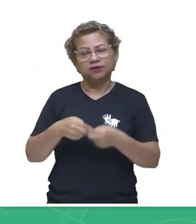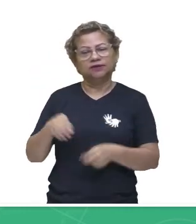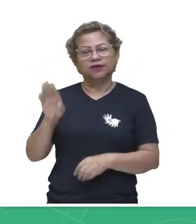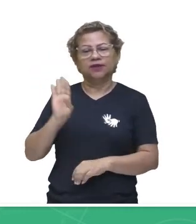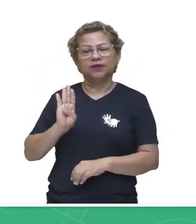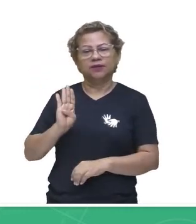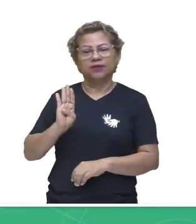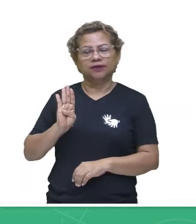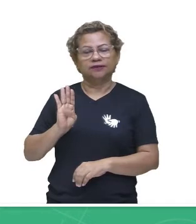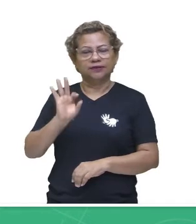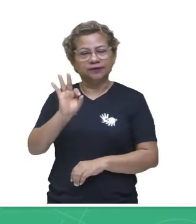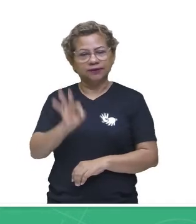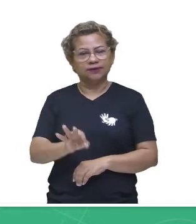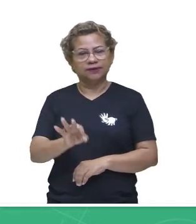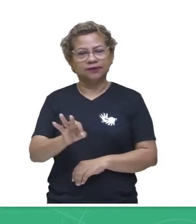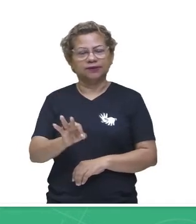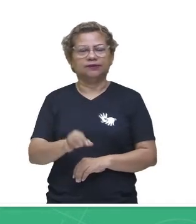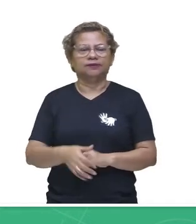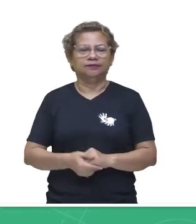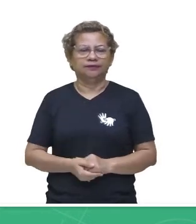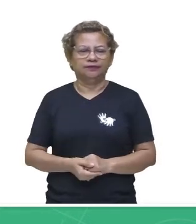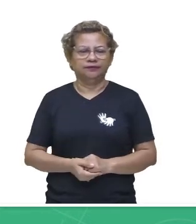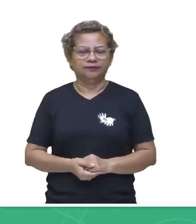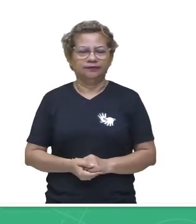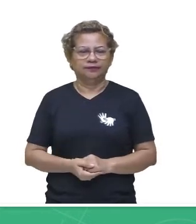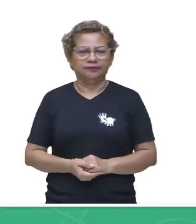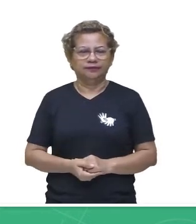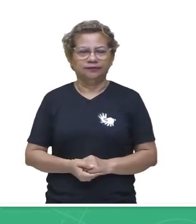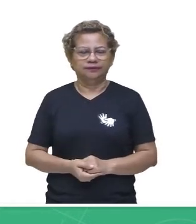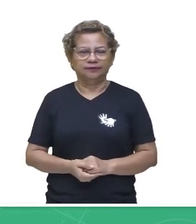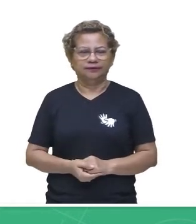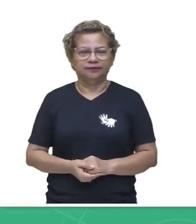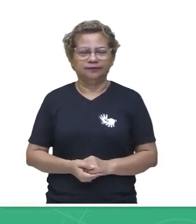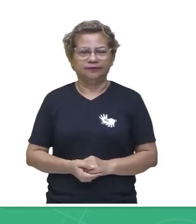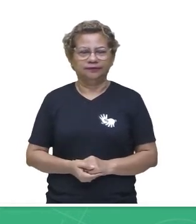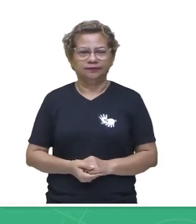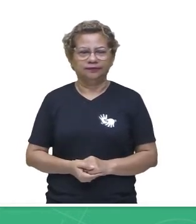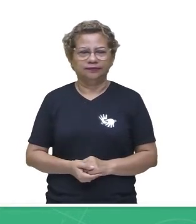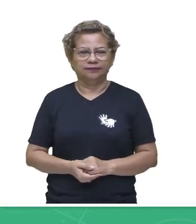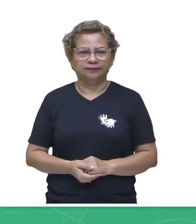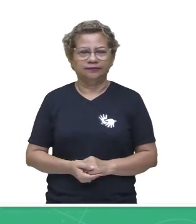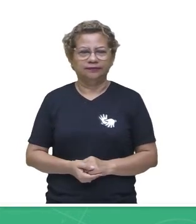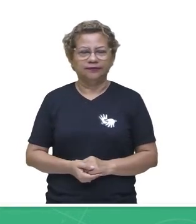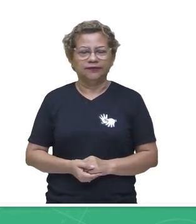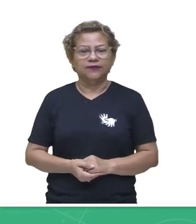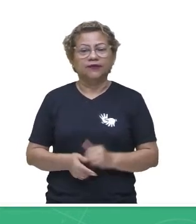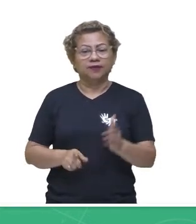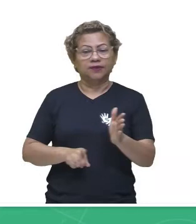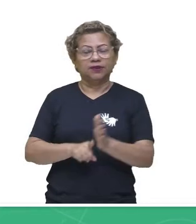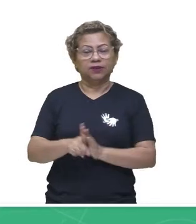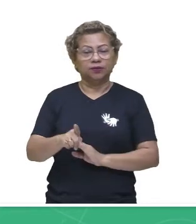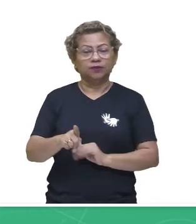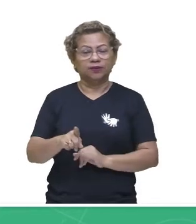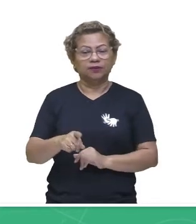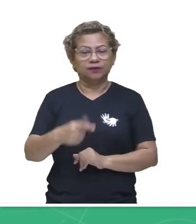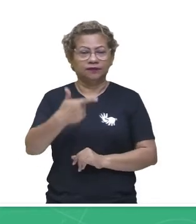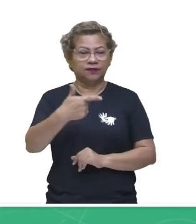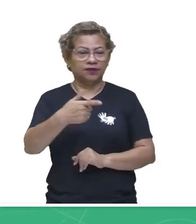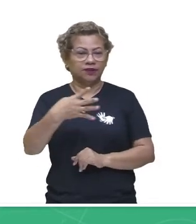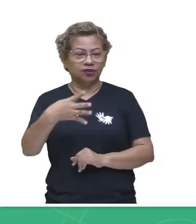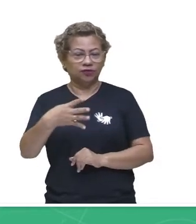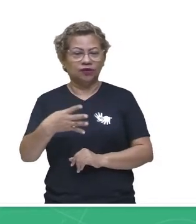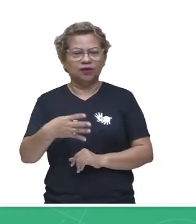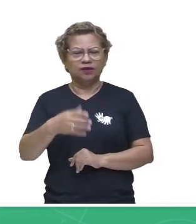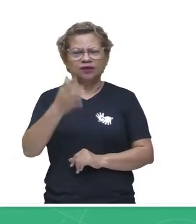desordenado urbanização no Brasil. Aí, tranquila. Questão 24, muito tranquila, muito fácil, duvido também